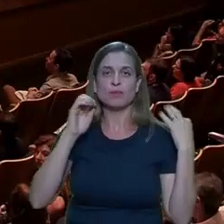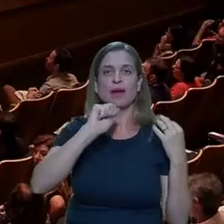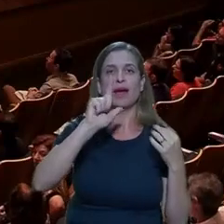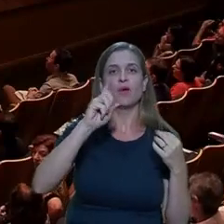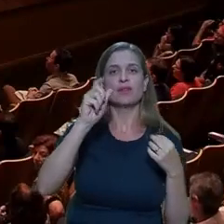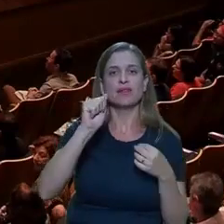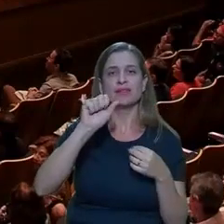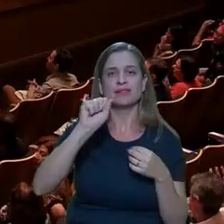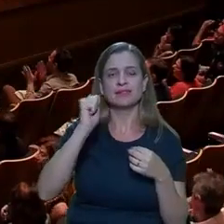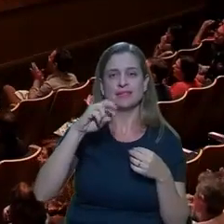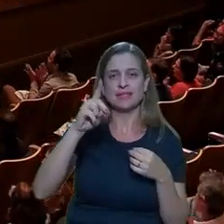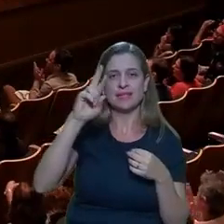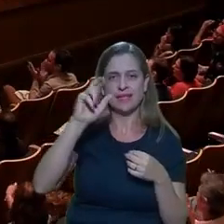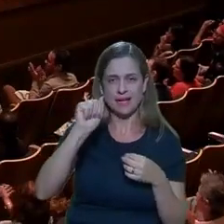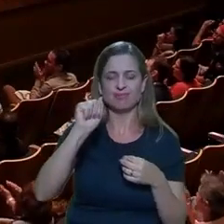Barbosa Marques.